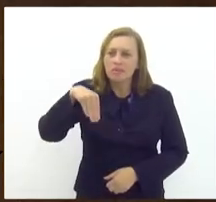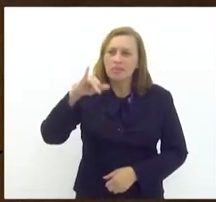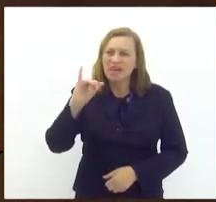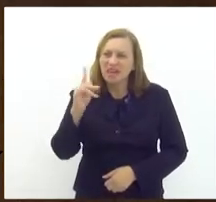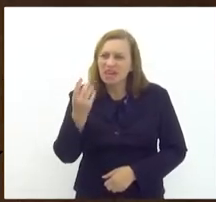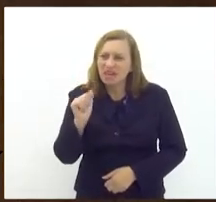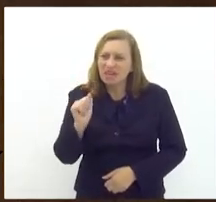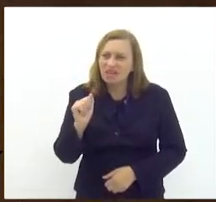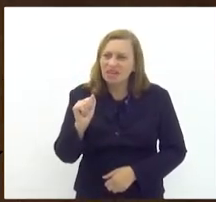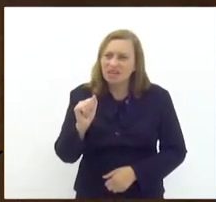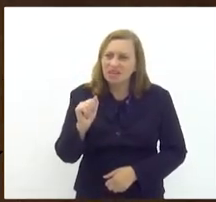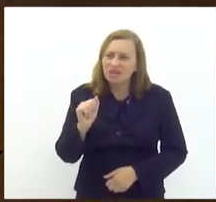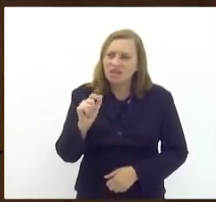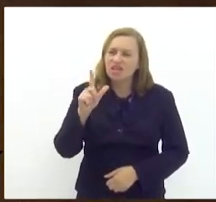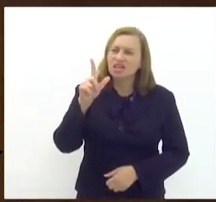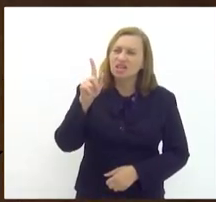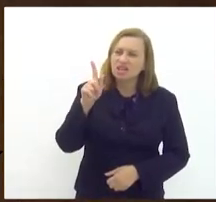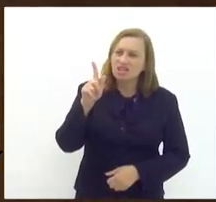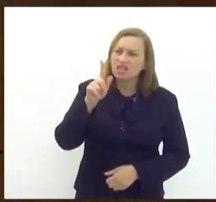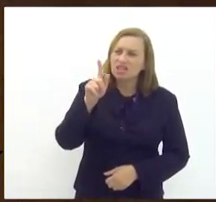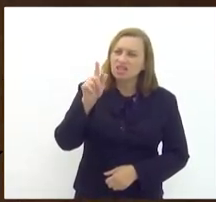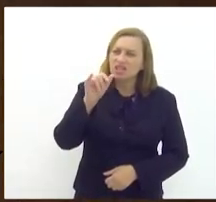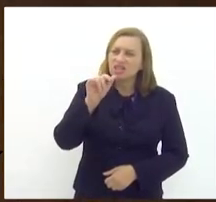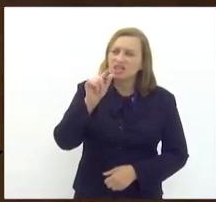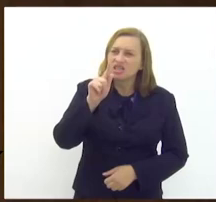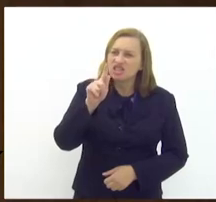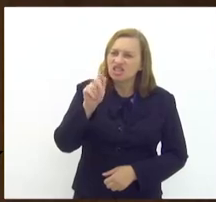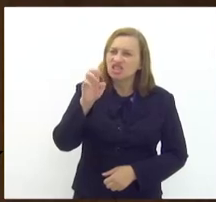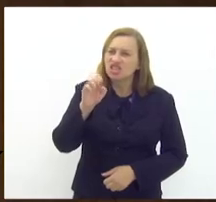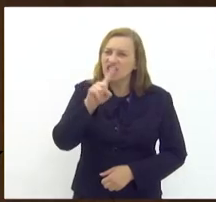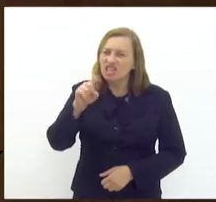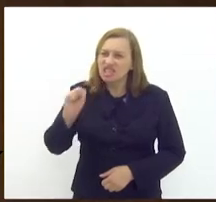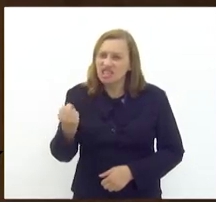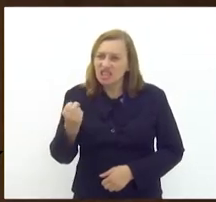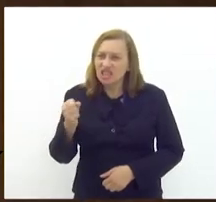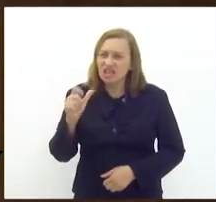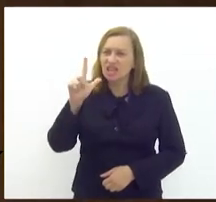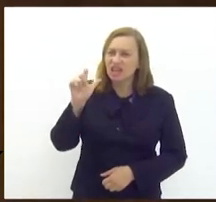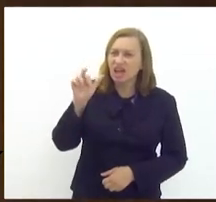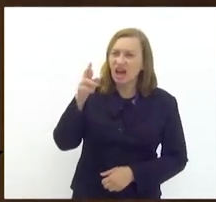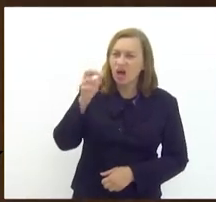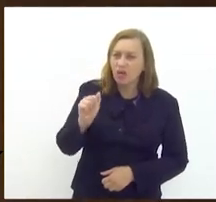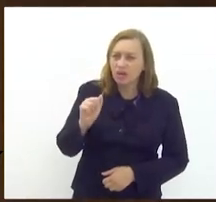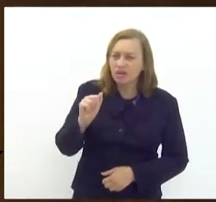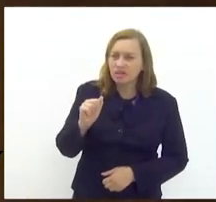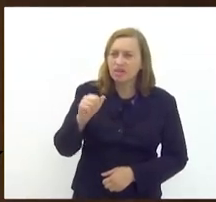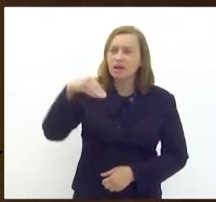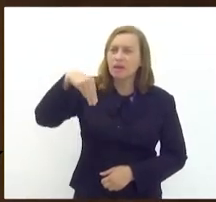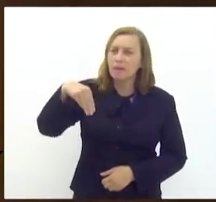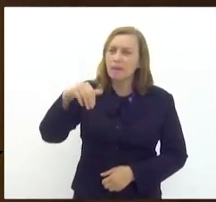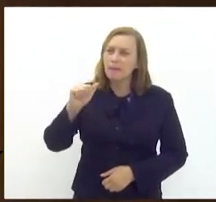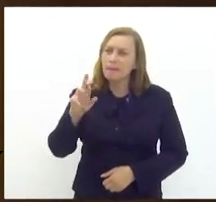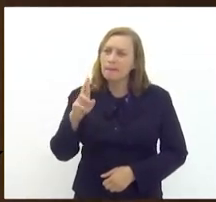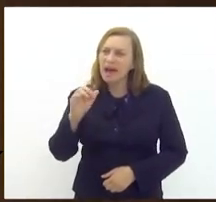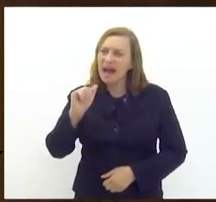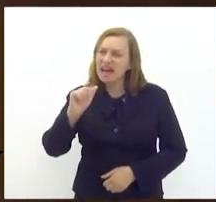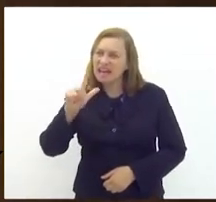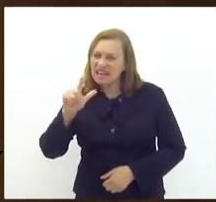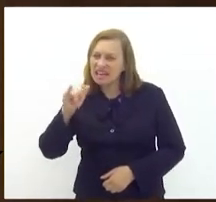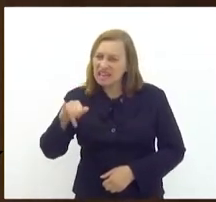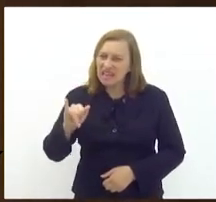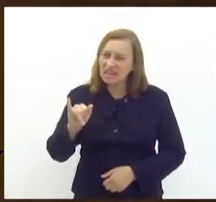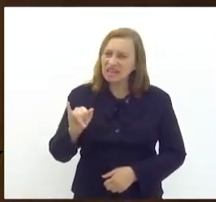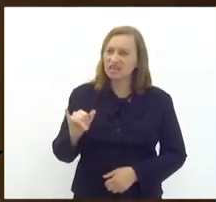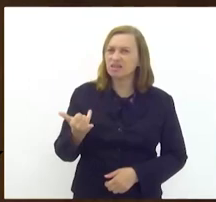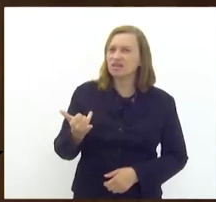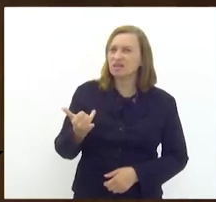transporte Jessica secretário de infraestrutura Laura Carneiro foi secretária Marli pensão e foi secretária só aí